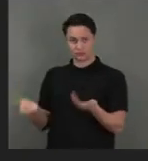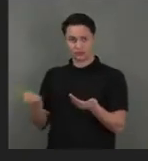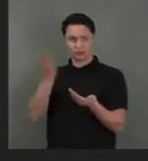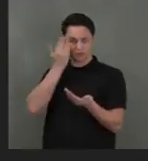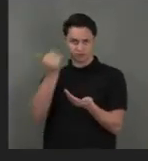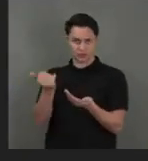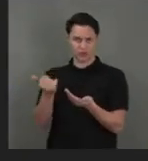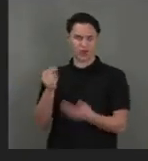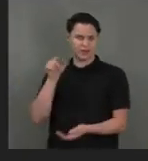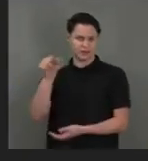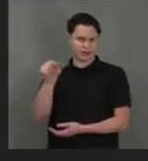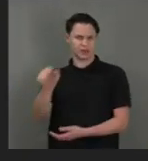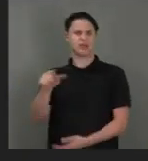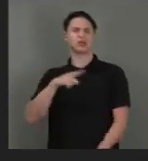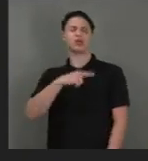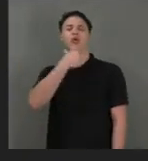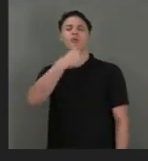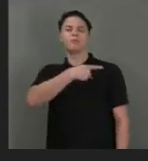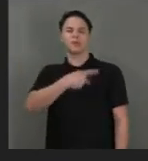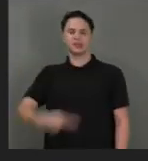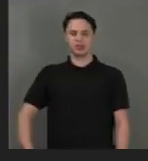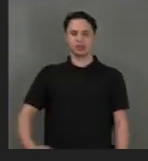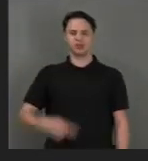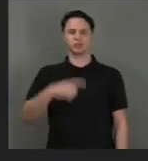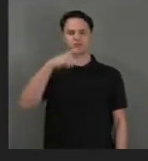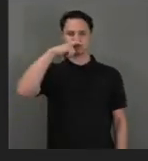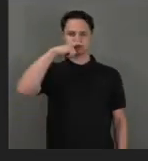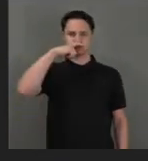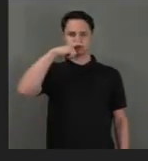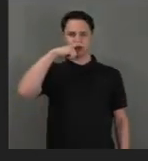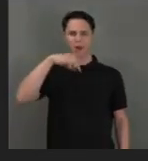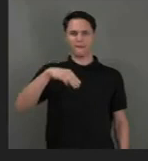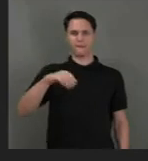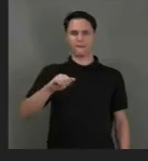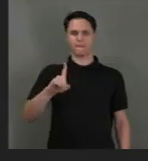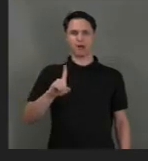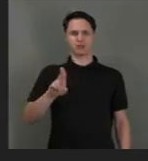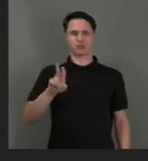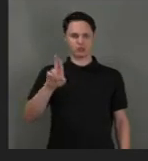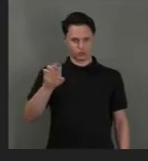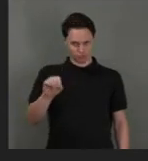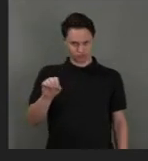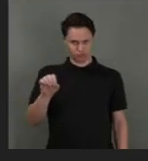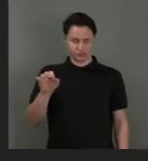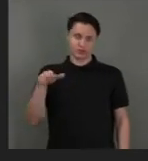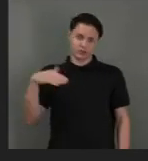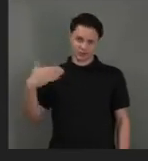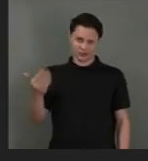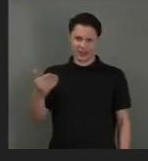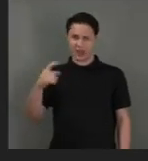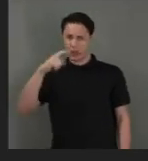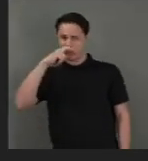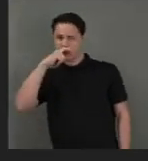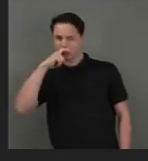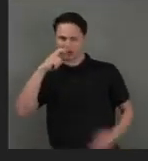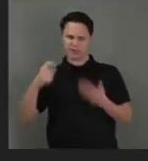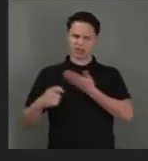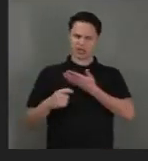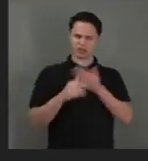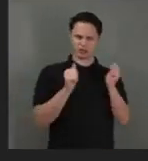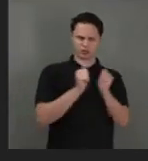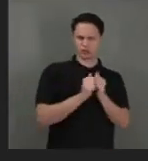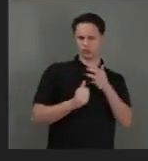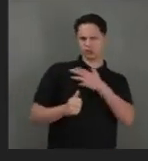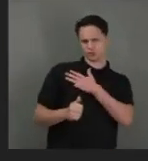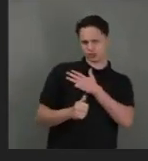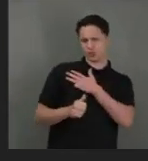um ditador sanguinário que tem relações com o presidente Lula. Eu não posso deixar de falar sobre o que aconteceu lá,